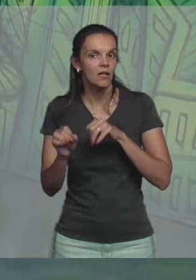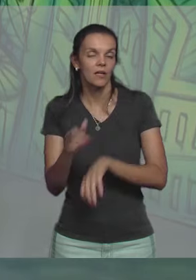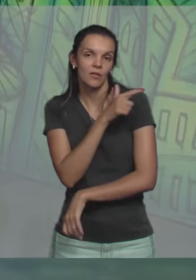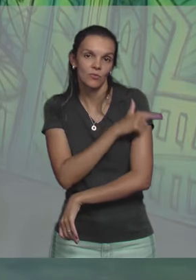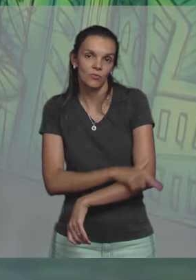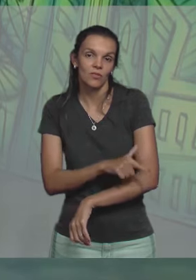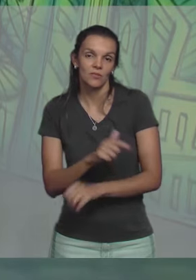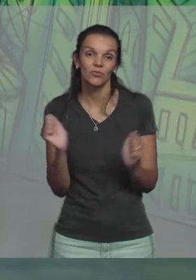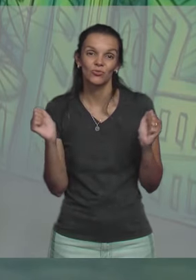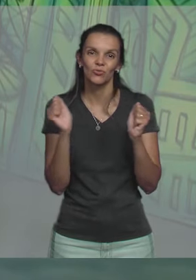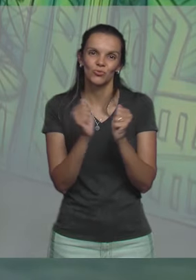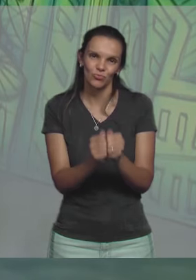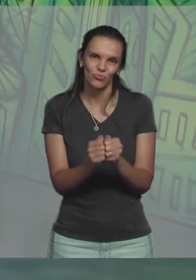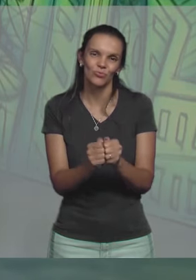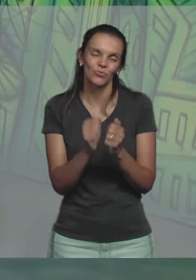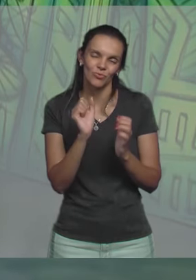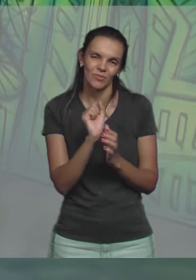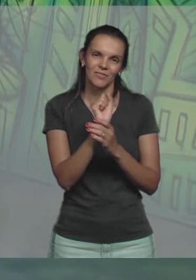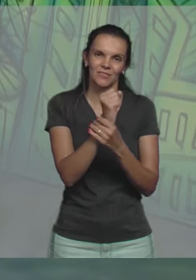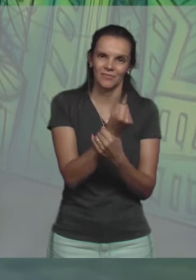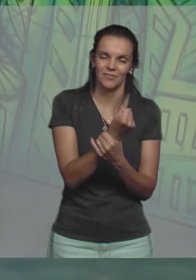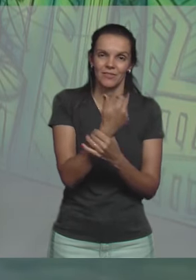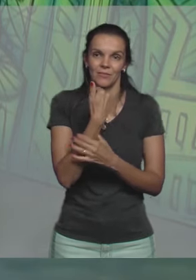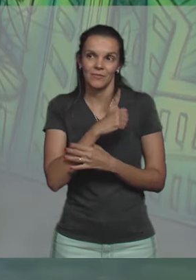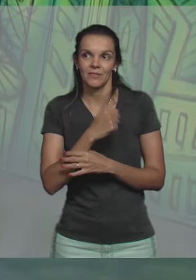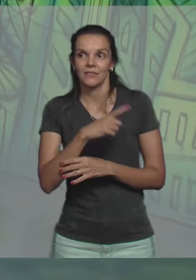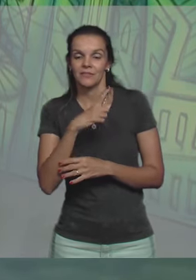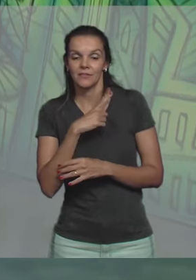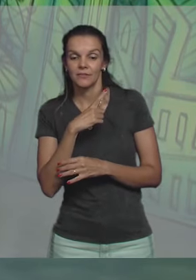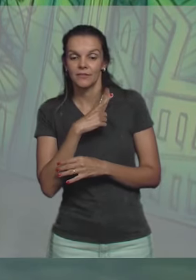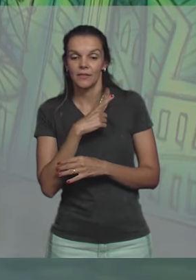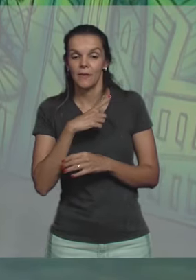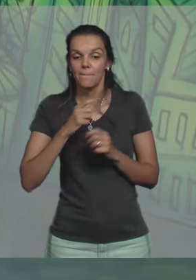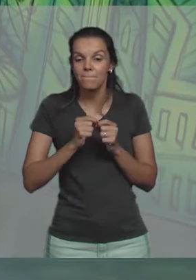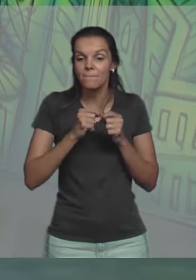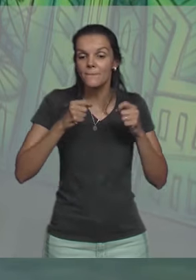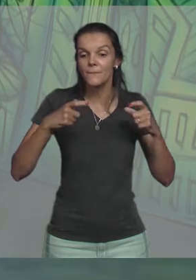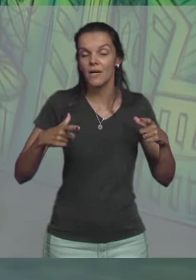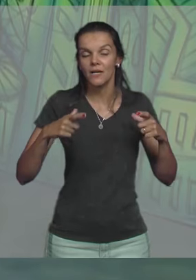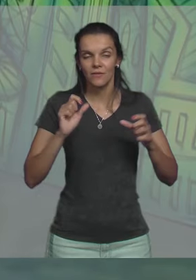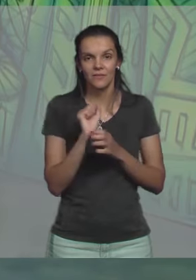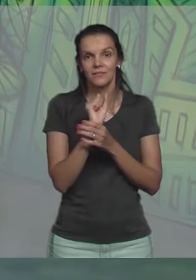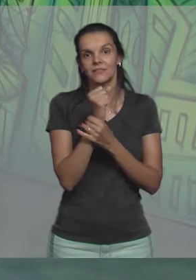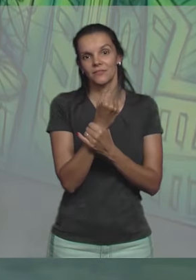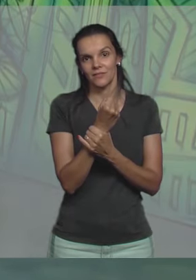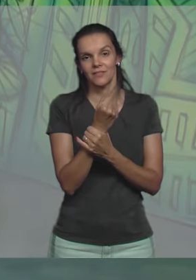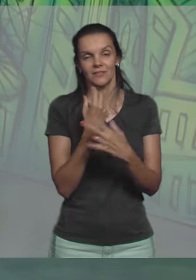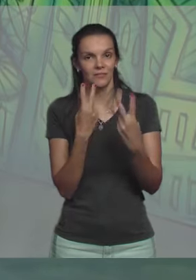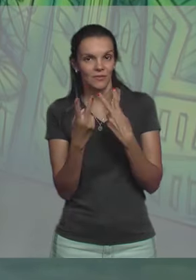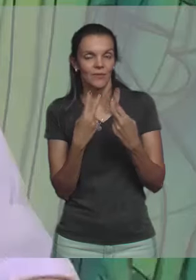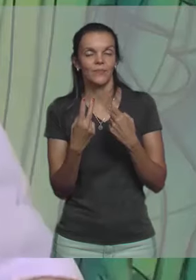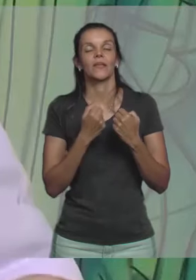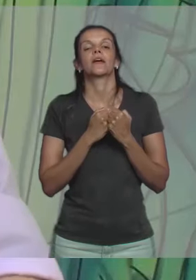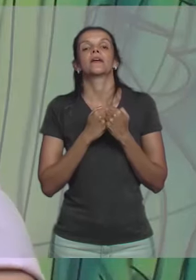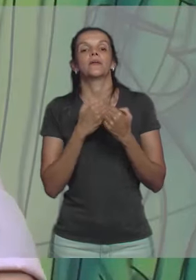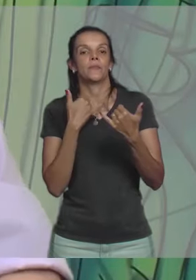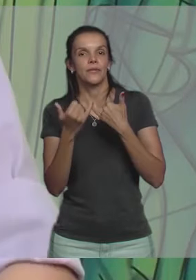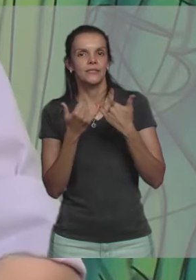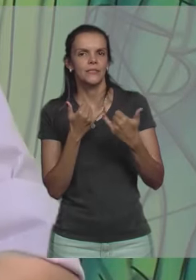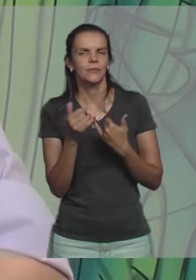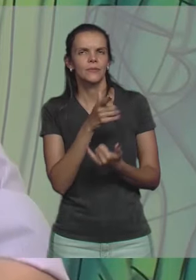com a segurança viária. Nós precisamos ter mecanismos que nos propiciem maior segurança viária. Vou dar um exemplo.